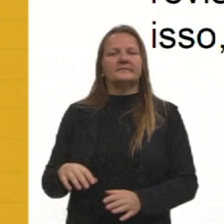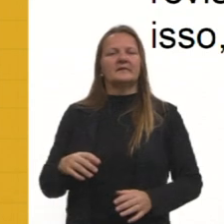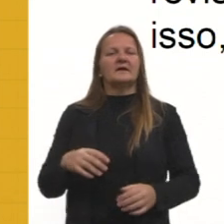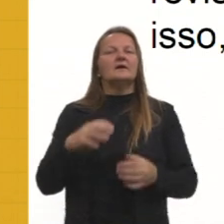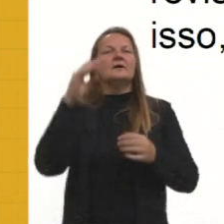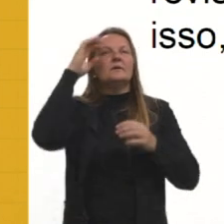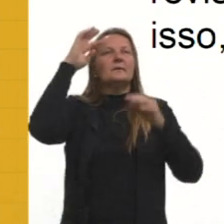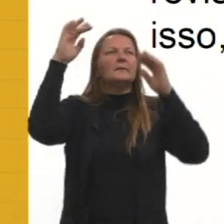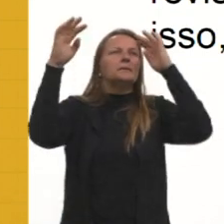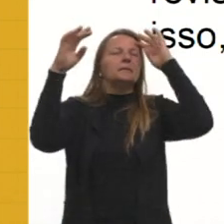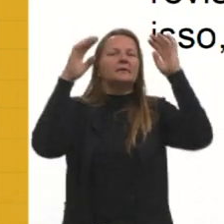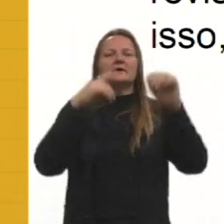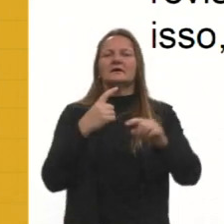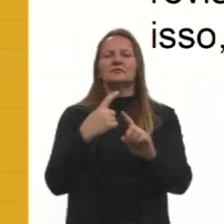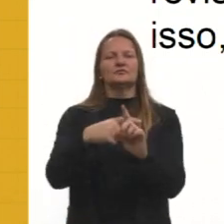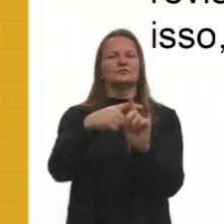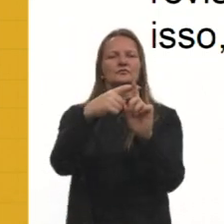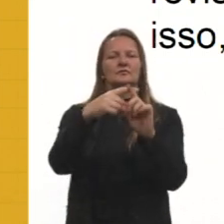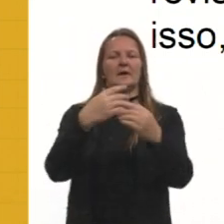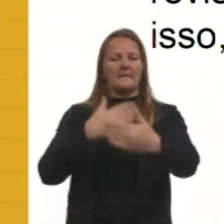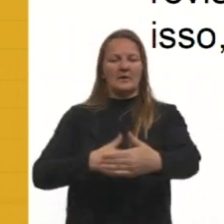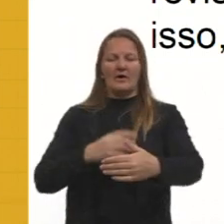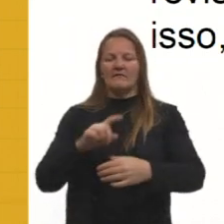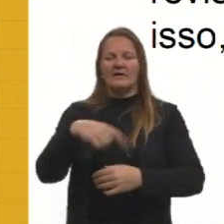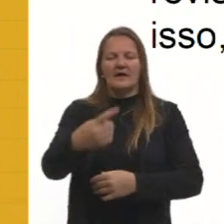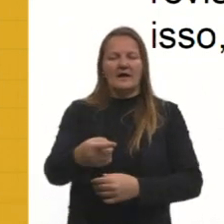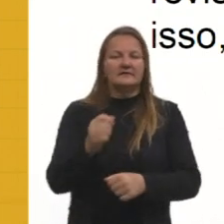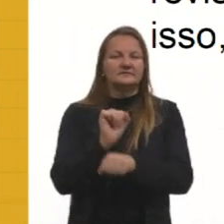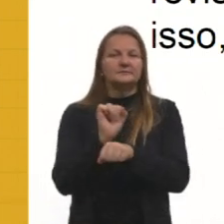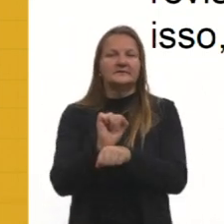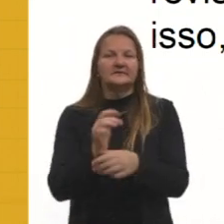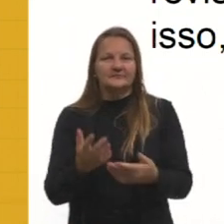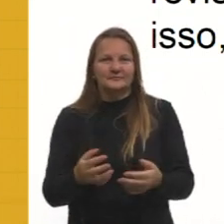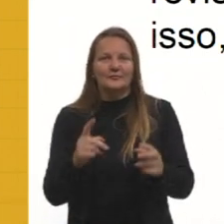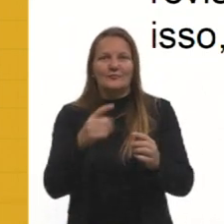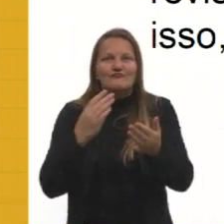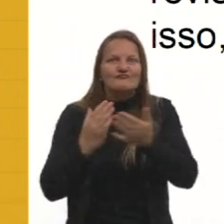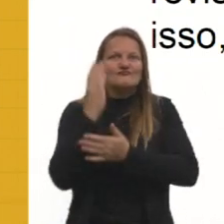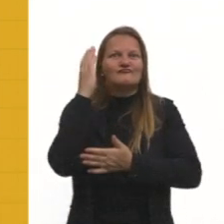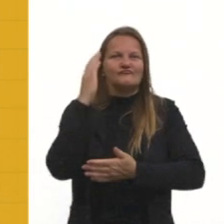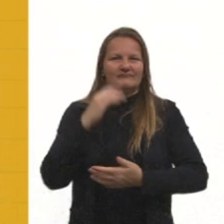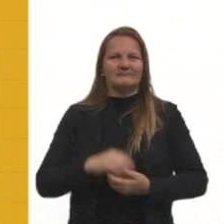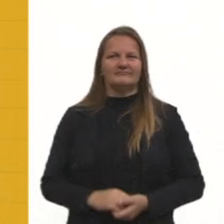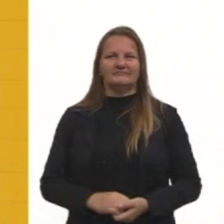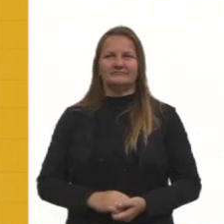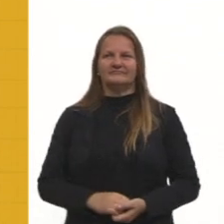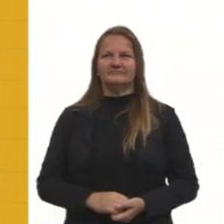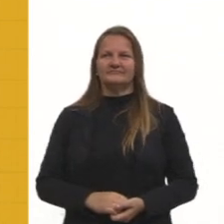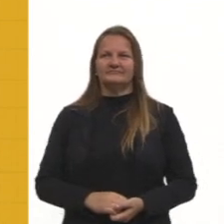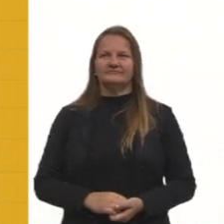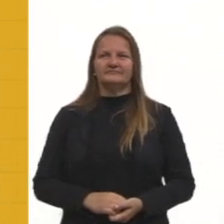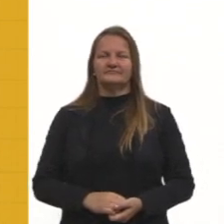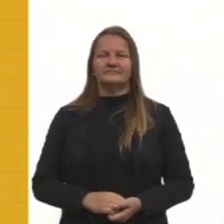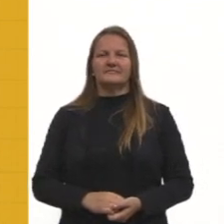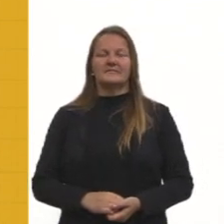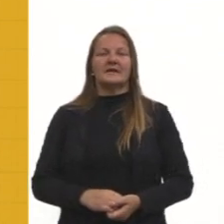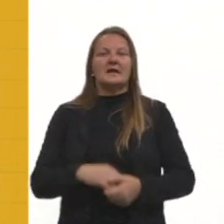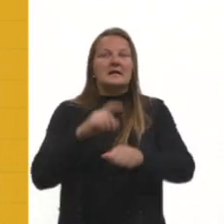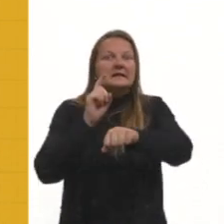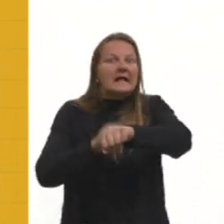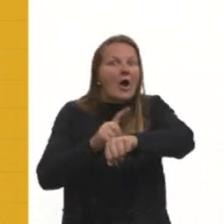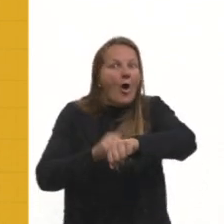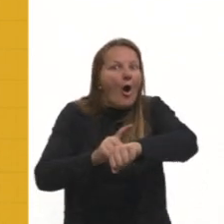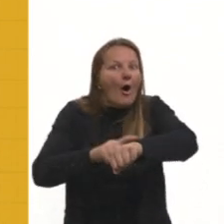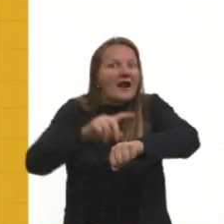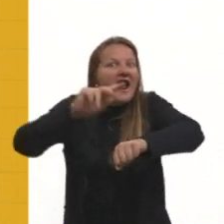distrair vai dar tudo certo a prova vai estar lá no dia seguinte e tu vai conseguir e aqui gente então na